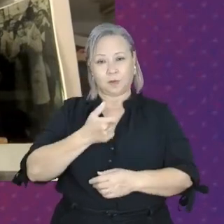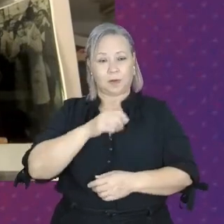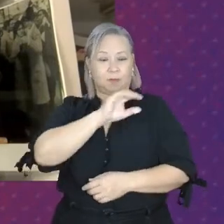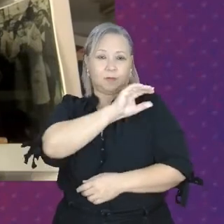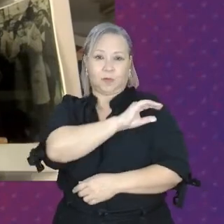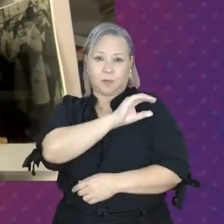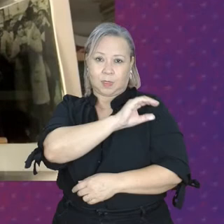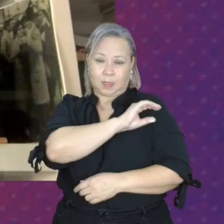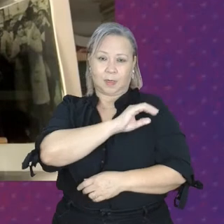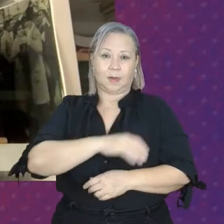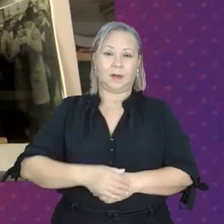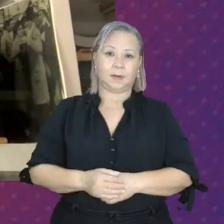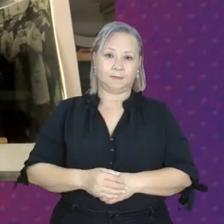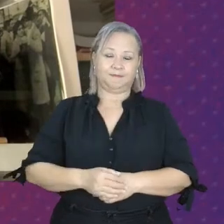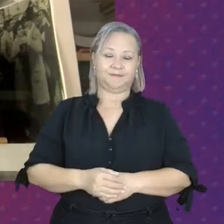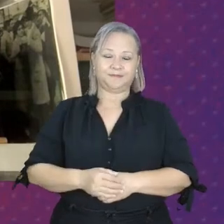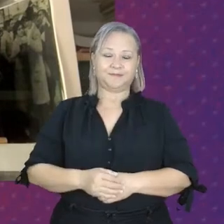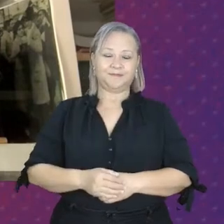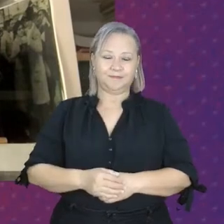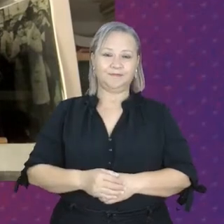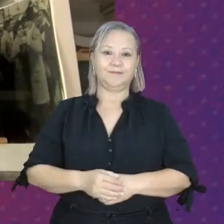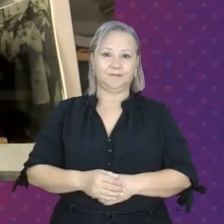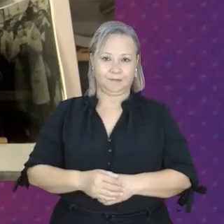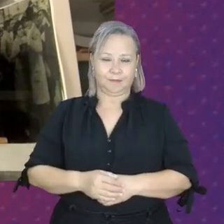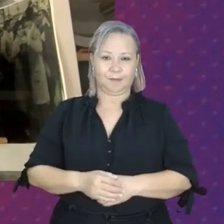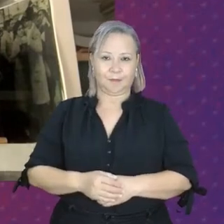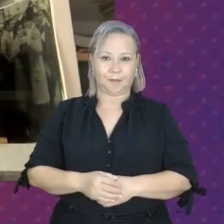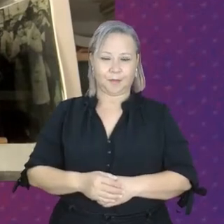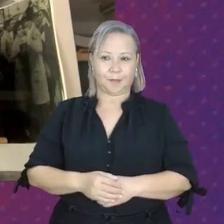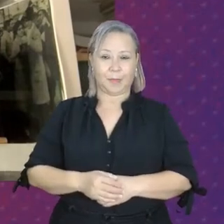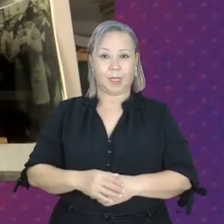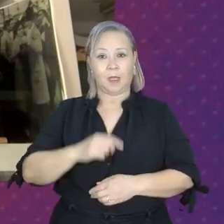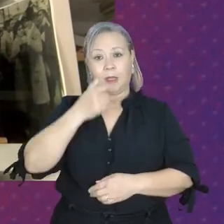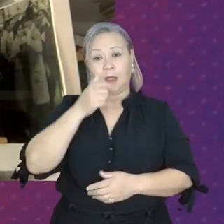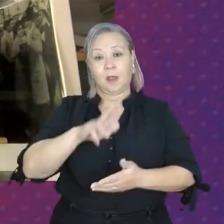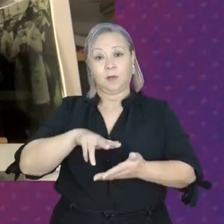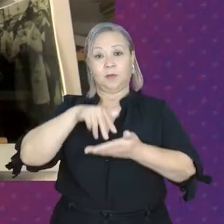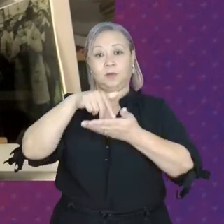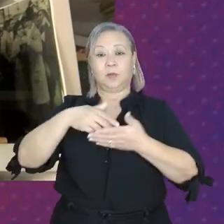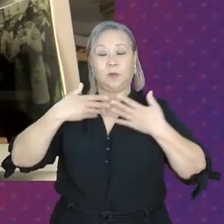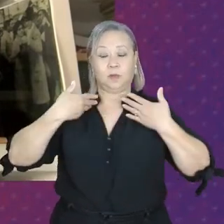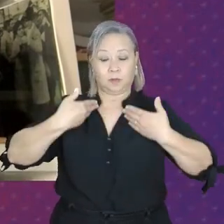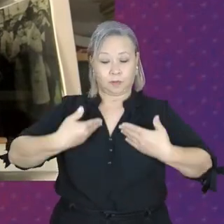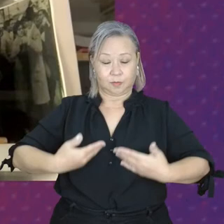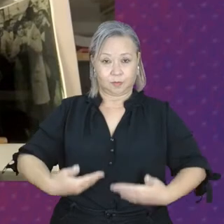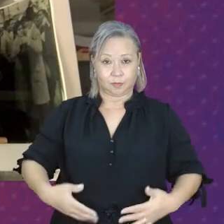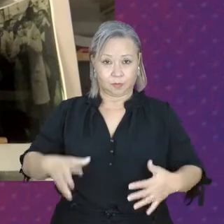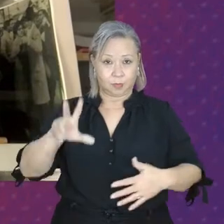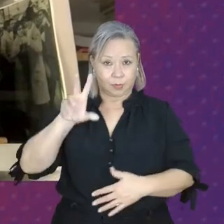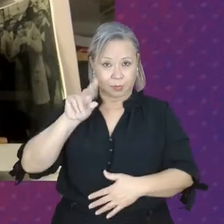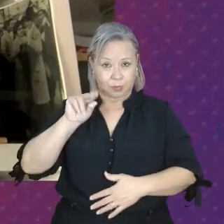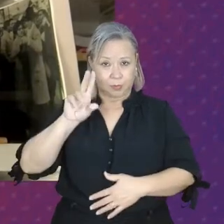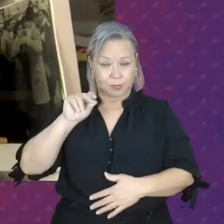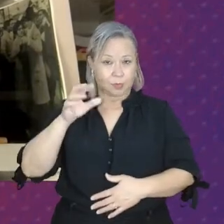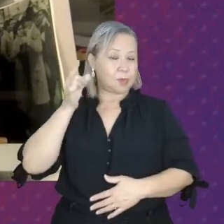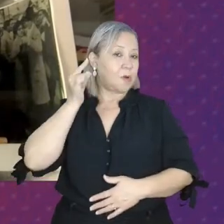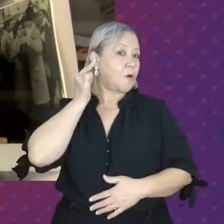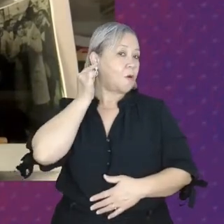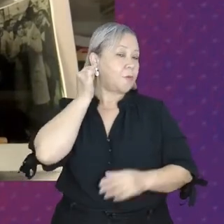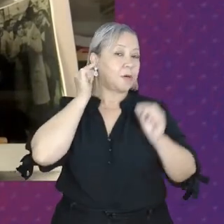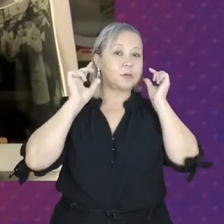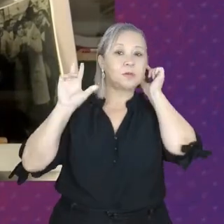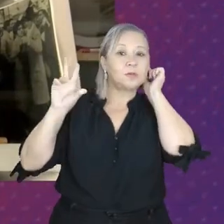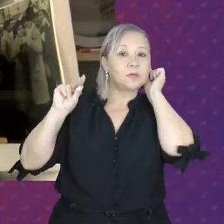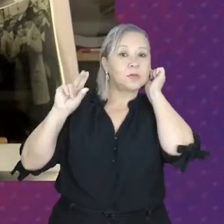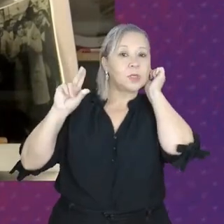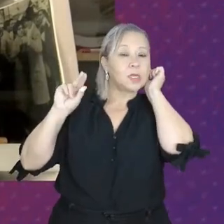coordenação, integro essa coordenação. Eu estou usando um vestido azul, um brinco azul,